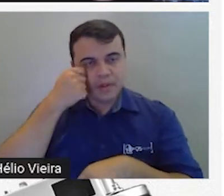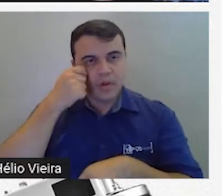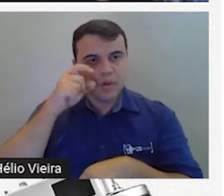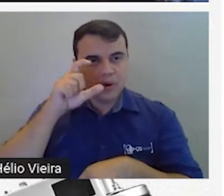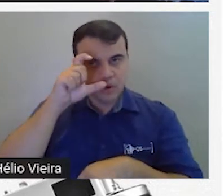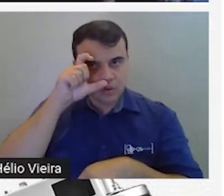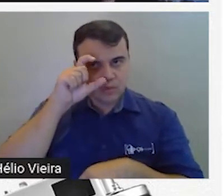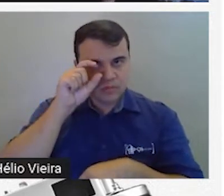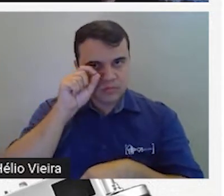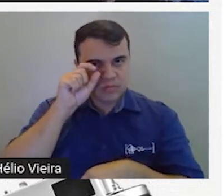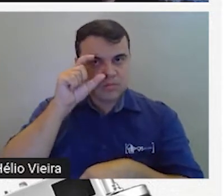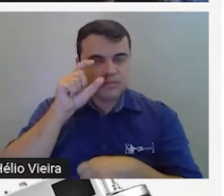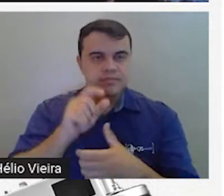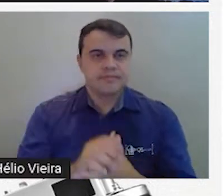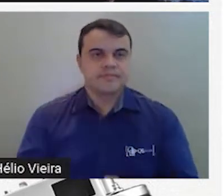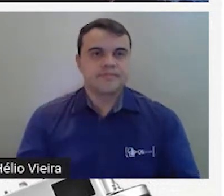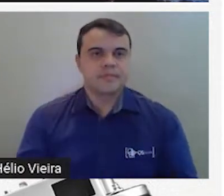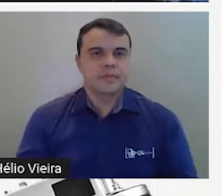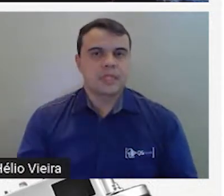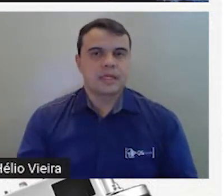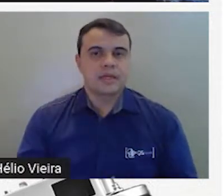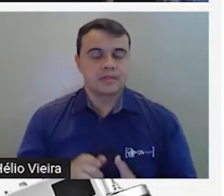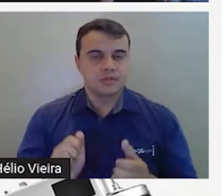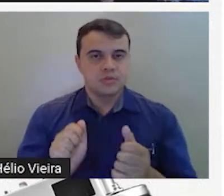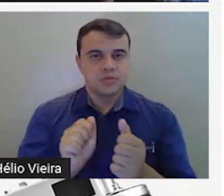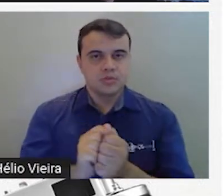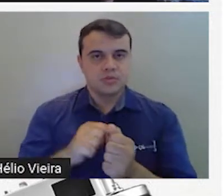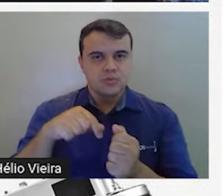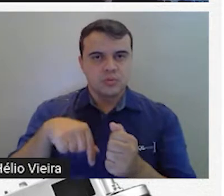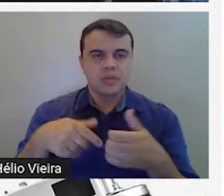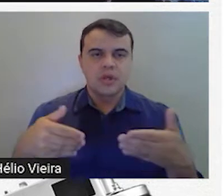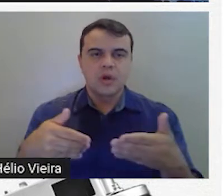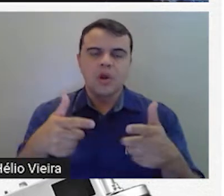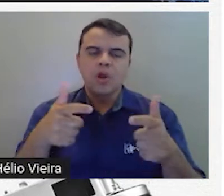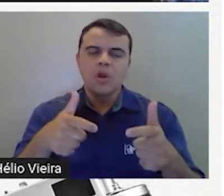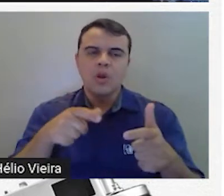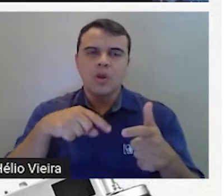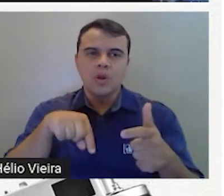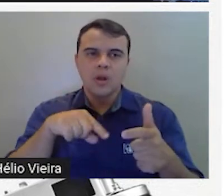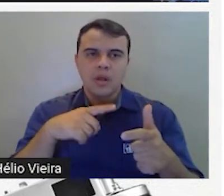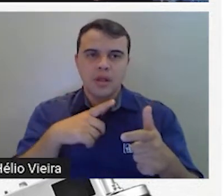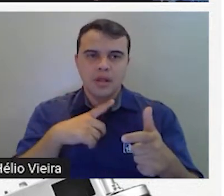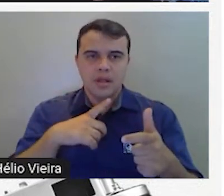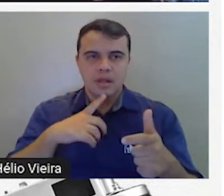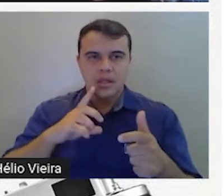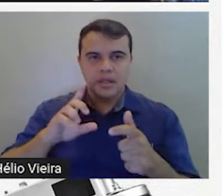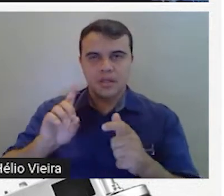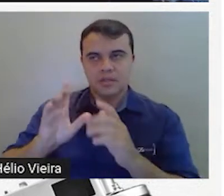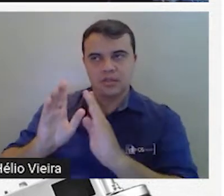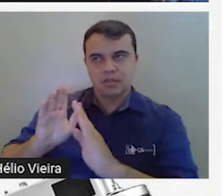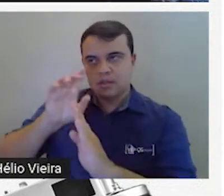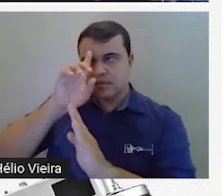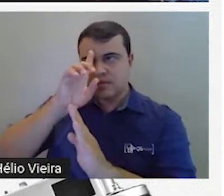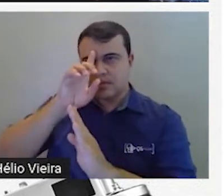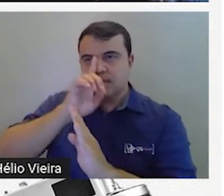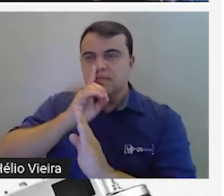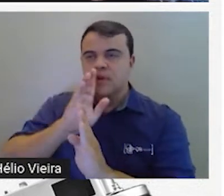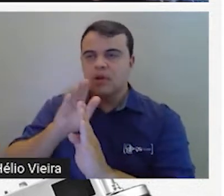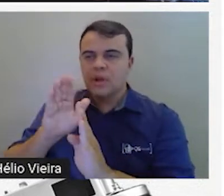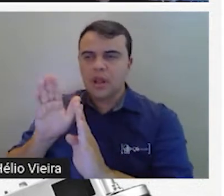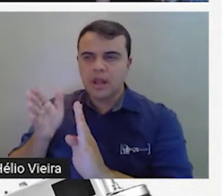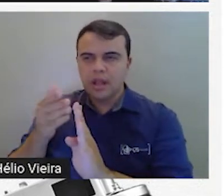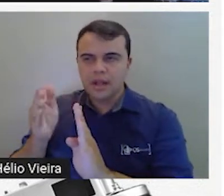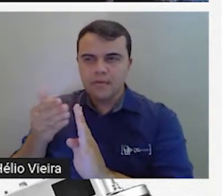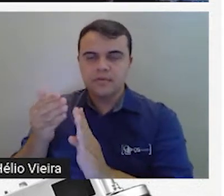de grau. Aqui eu estou no espaço que meu lado direito tem uma estante amarela com alguns livros e